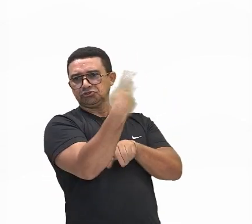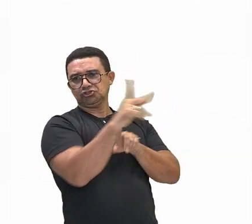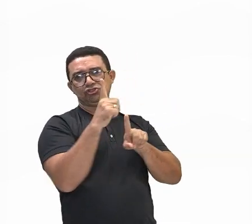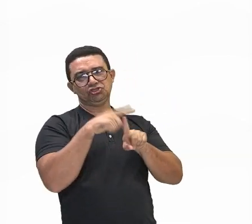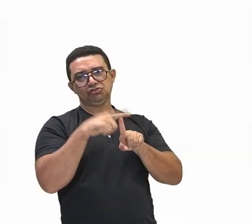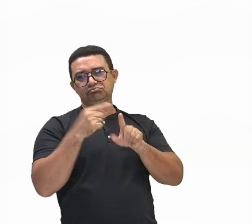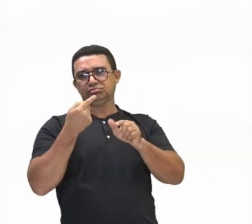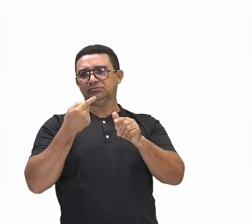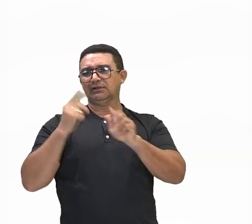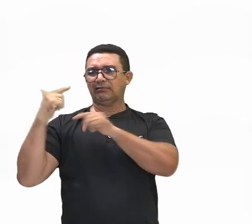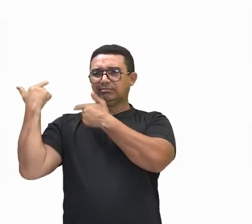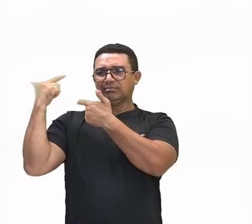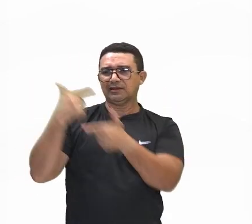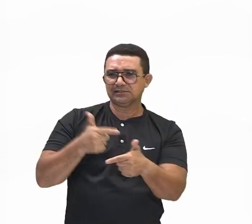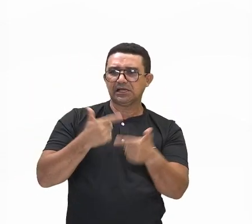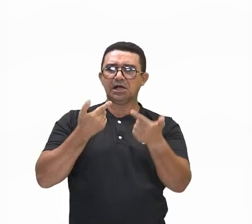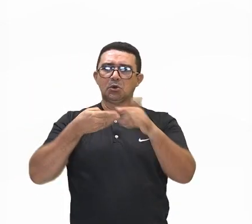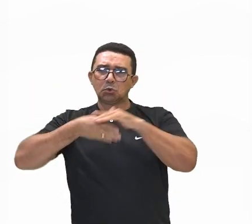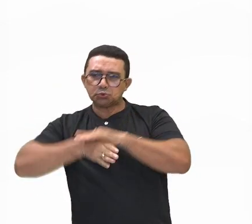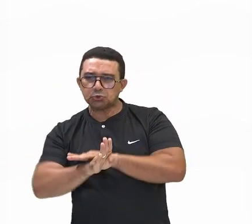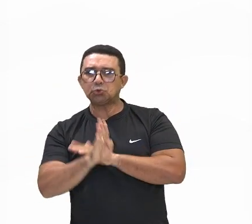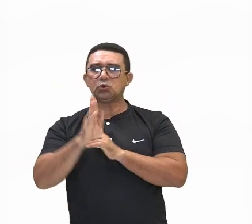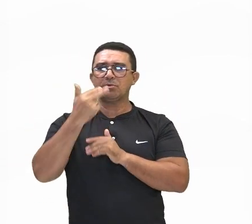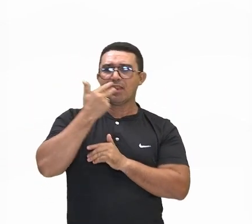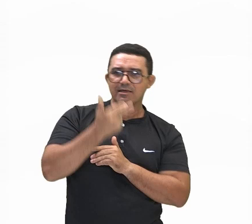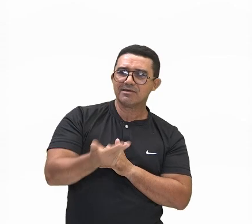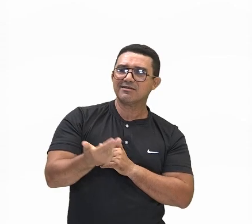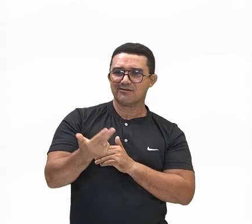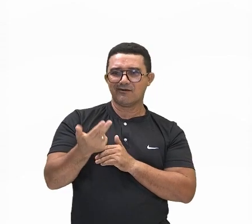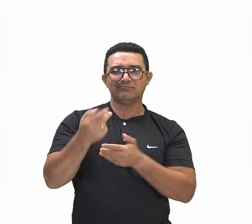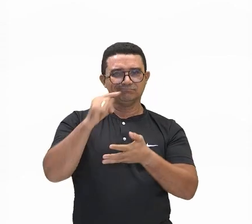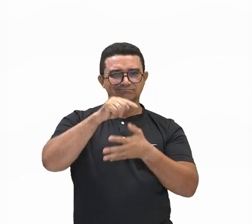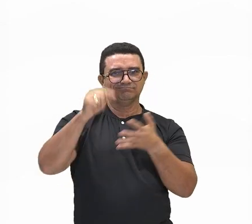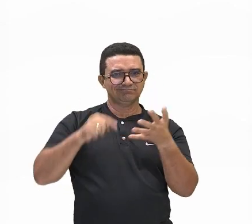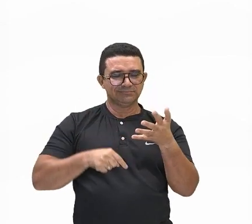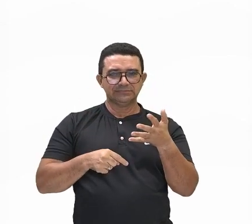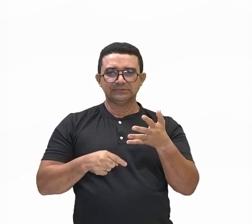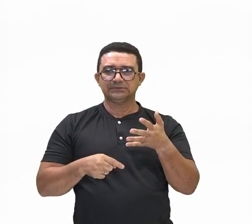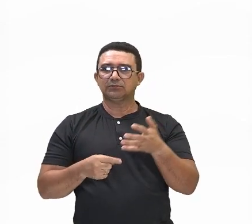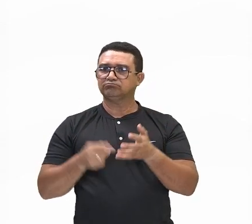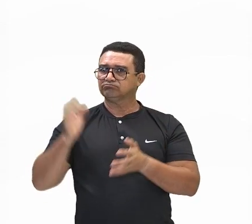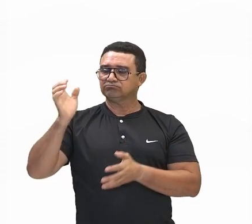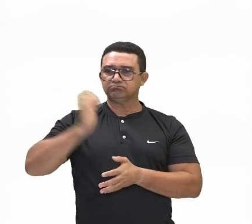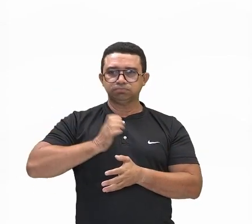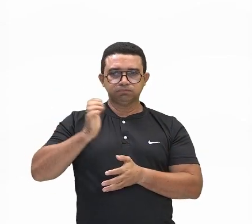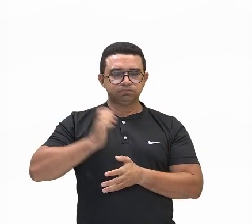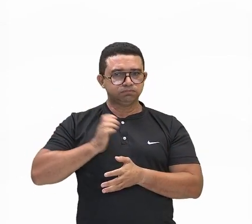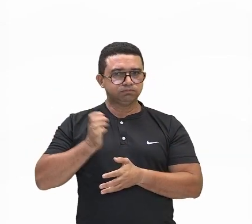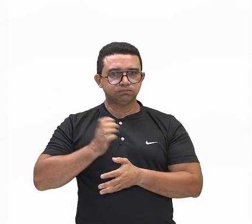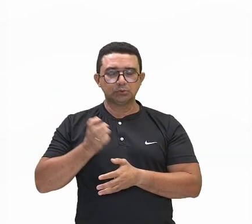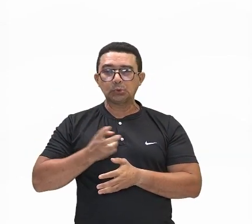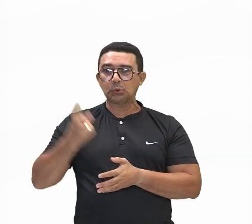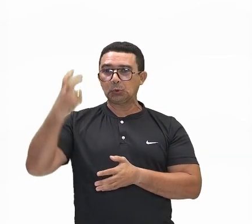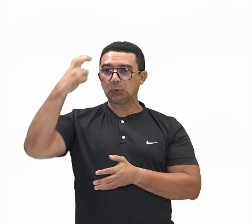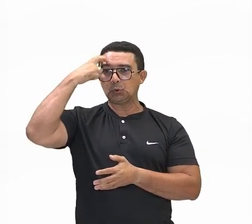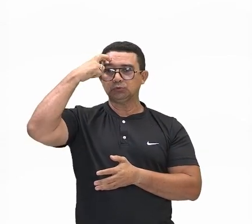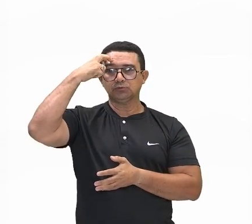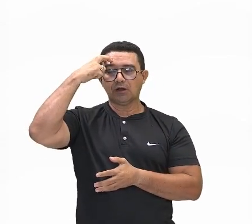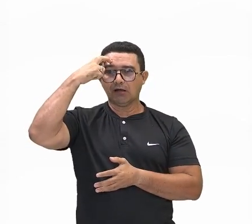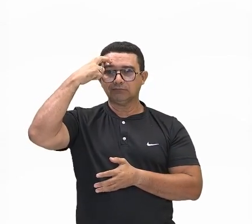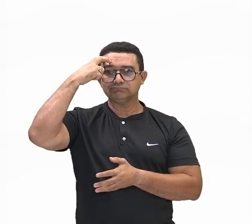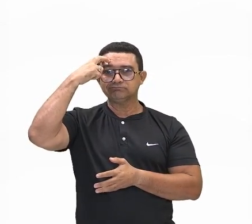tradições, o idioma, as línguas e também os costumes. E essa riqueza cultural, ela acaba sendo o